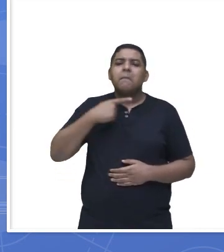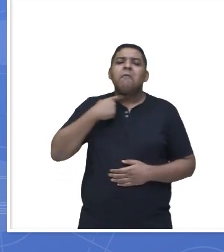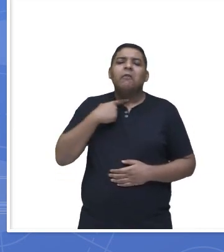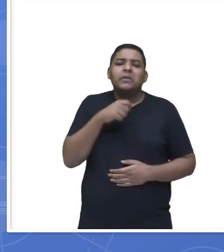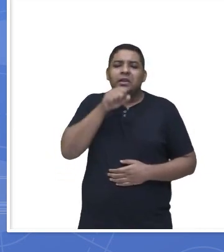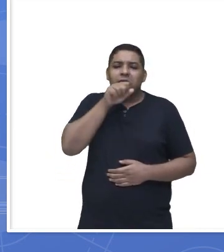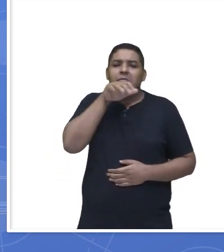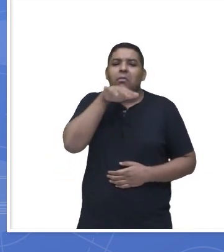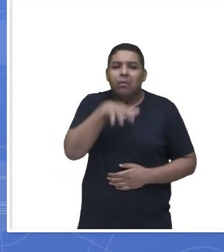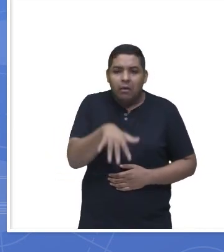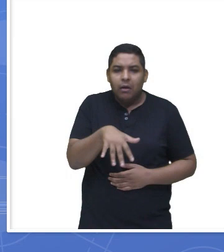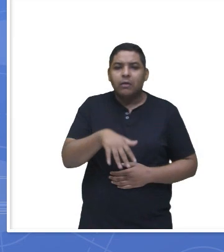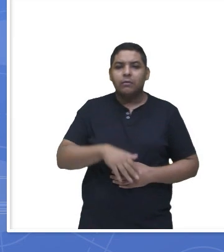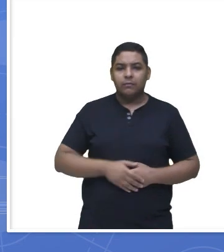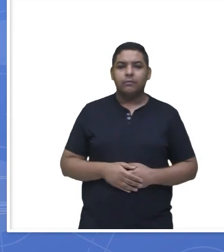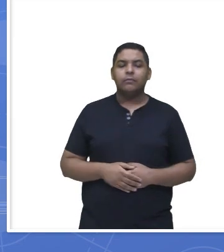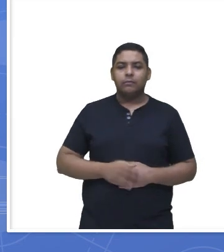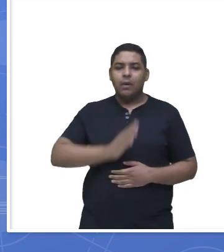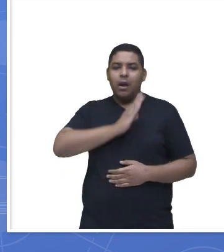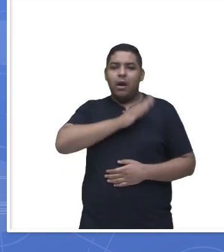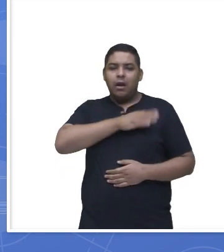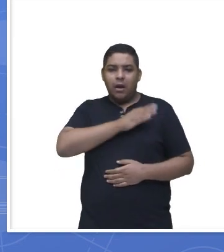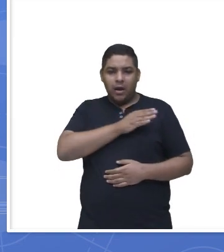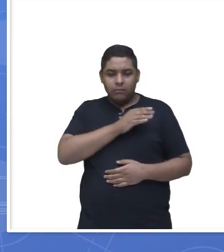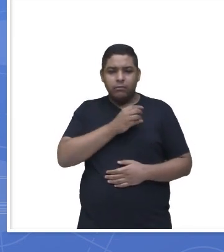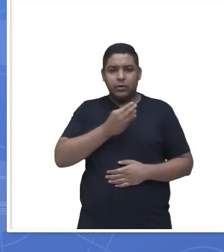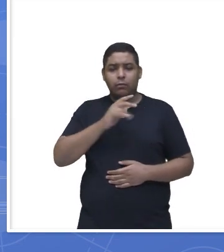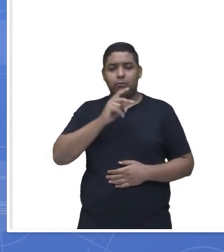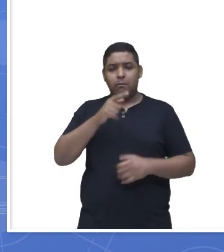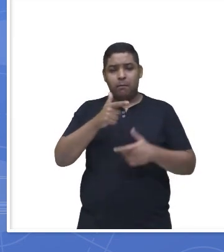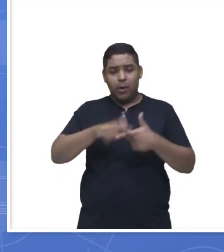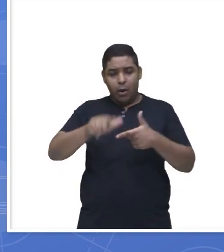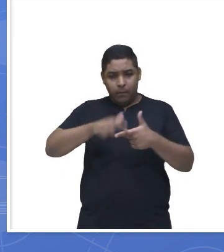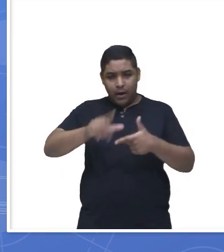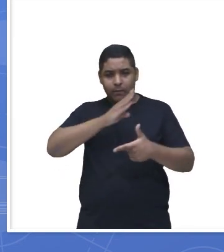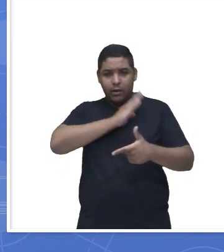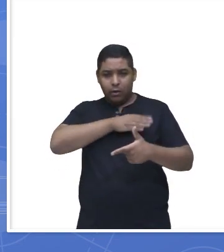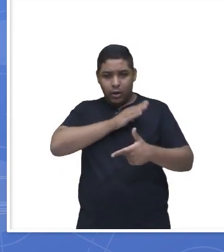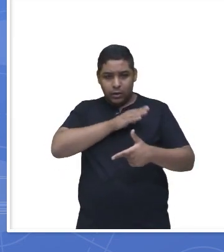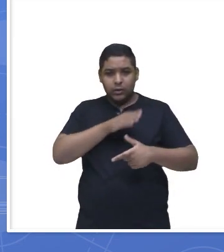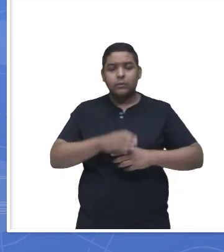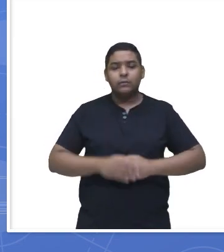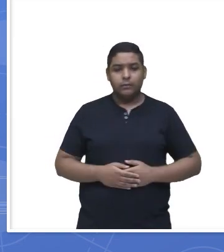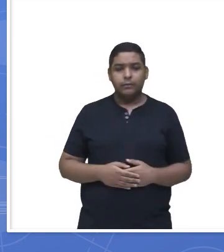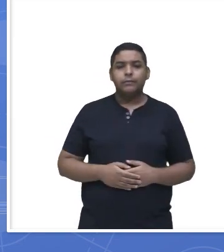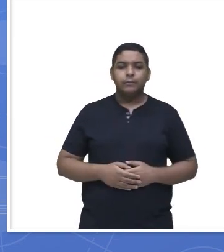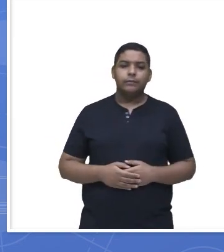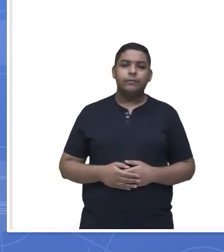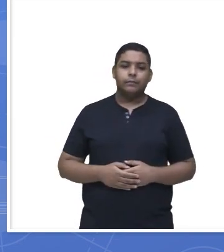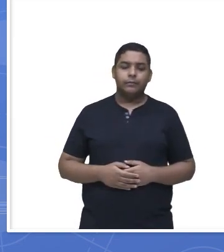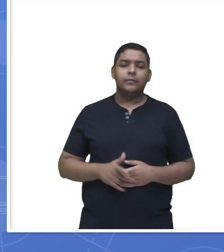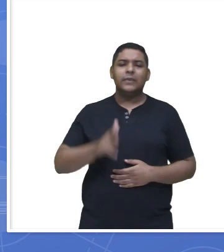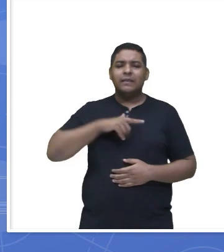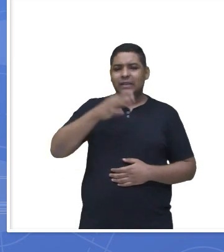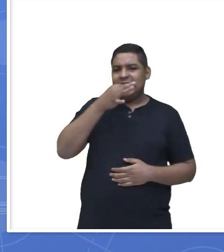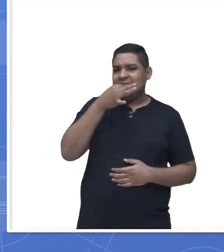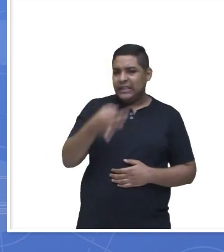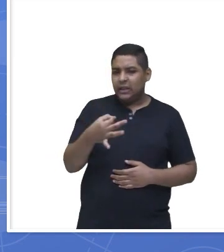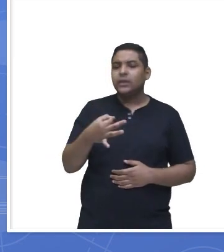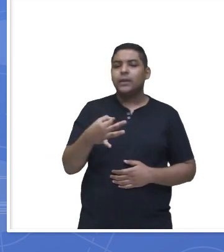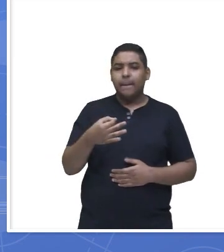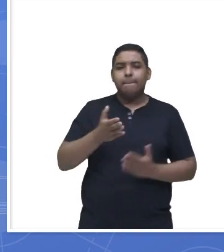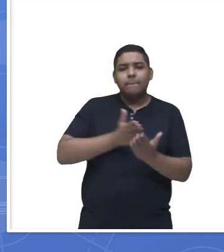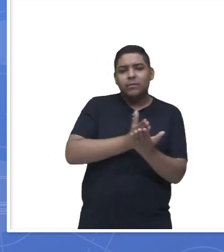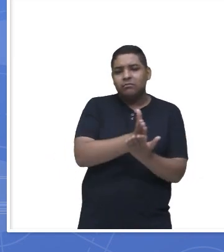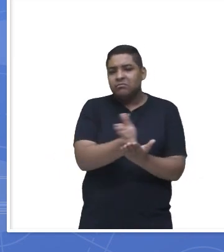escapa da boca de um cardíaco. Olha como ele vem... Porque a linguagem sofreu série de críticas também porque fugia